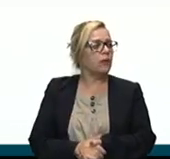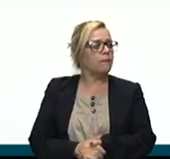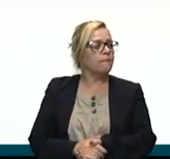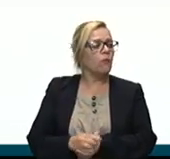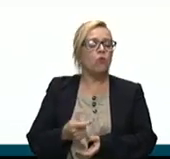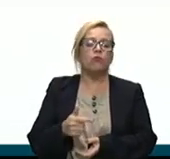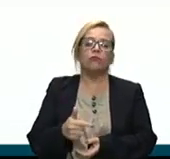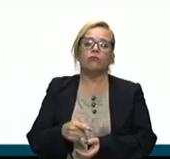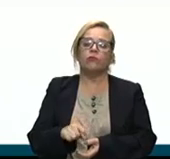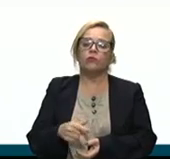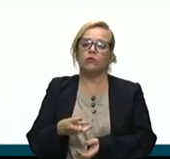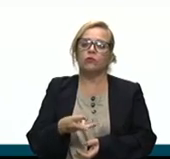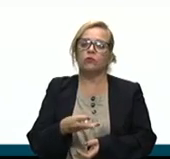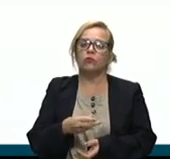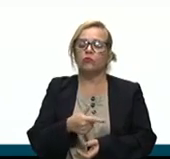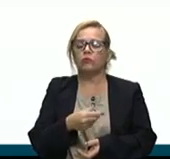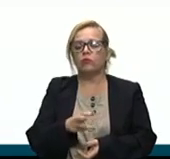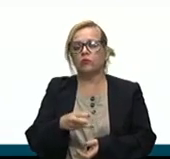1,238x menos